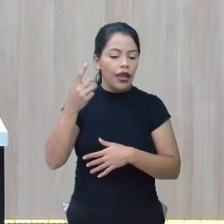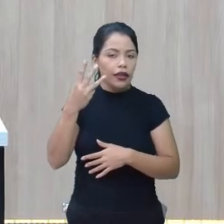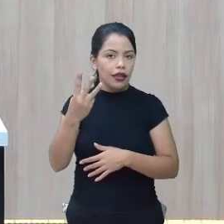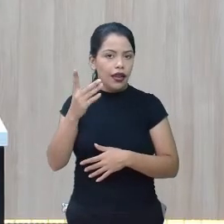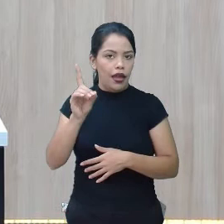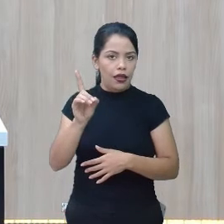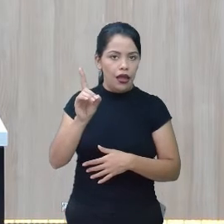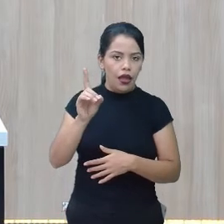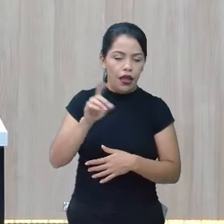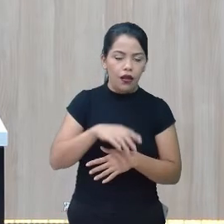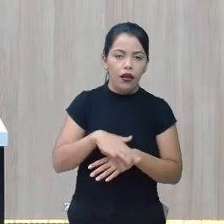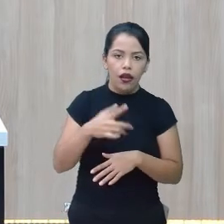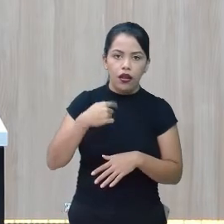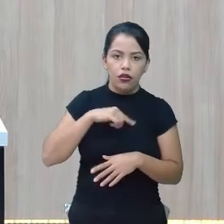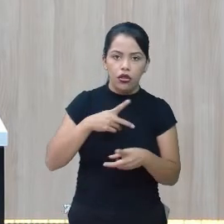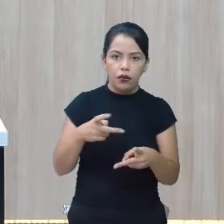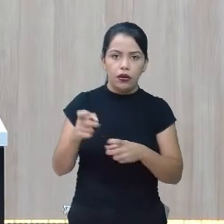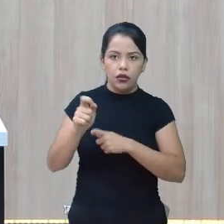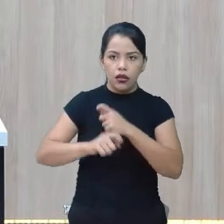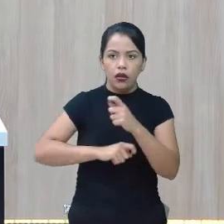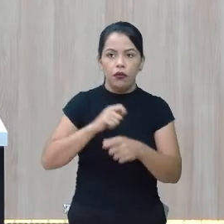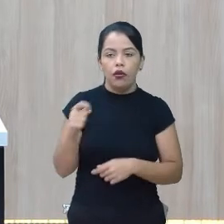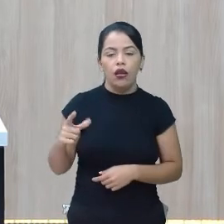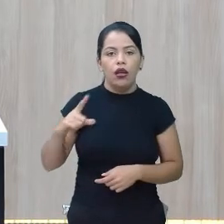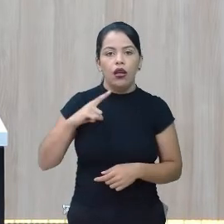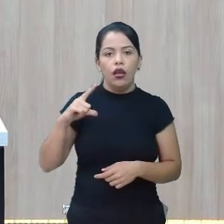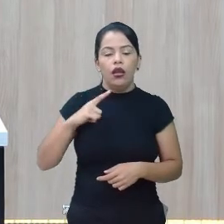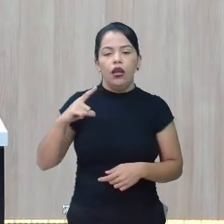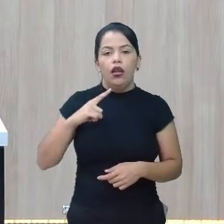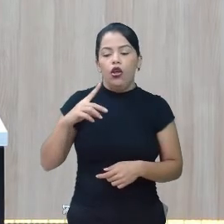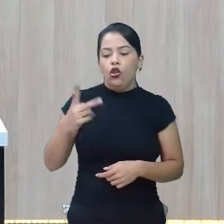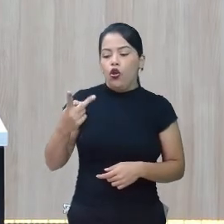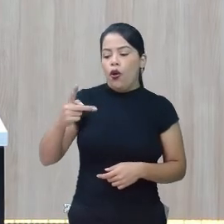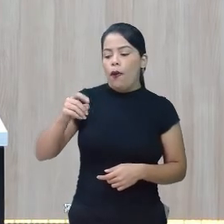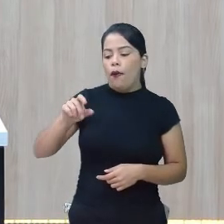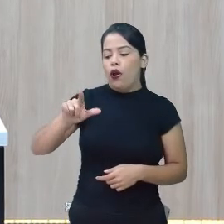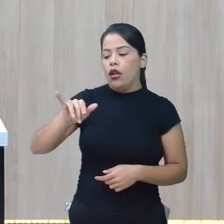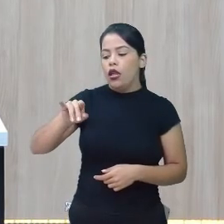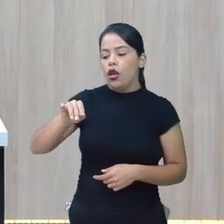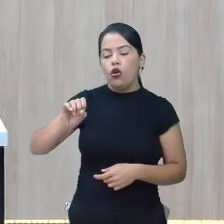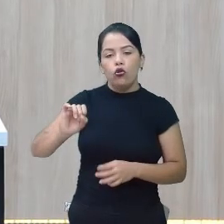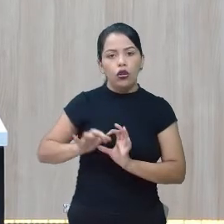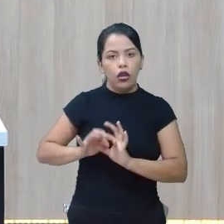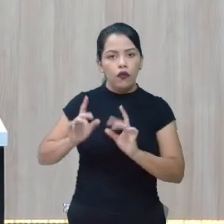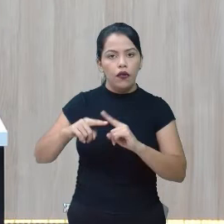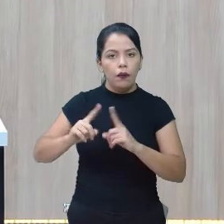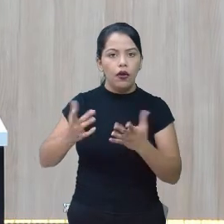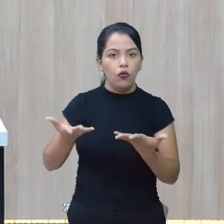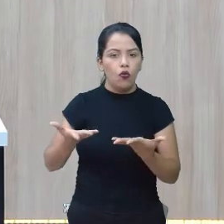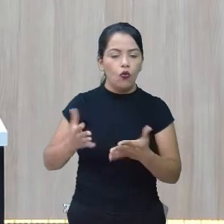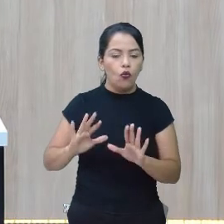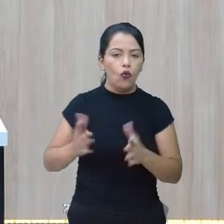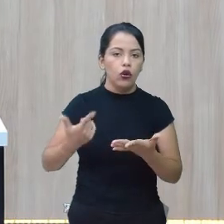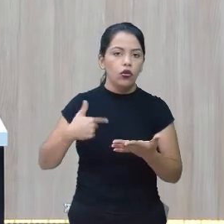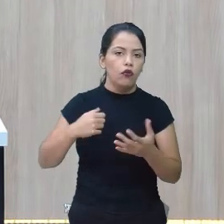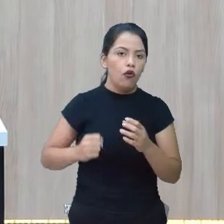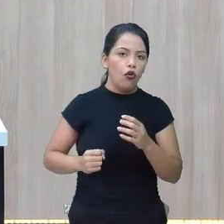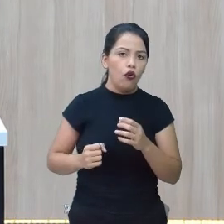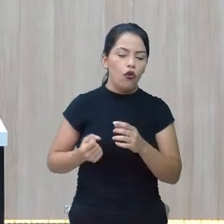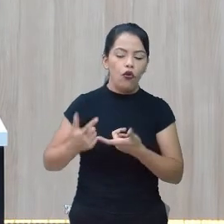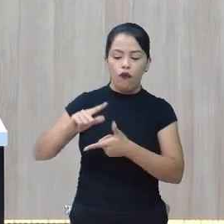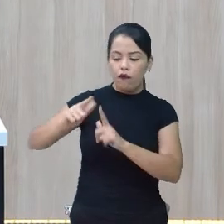3 dimensões, a gente percebe que eu tenho 2 polígonos soltos, mas que quando eu vou formar uma coisa que é em